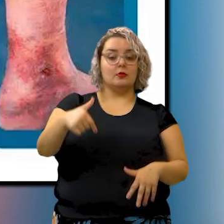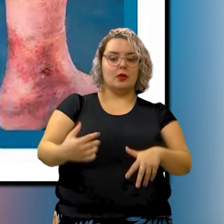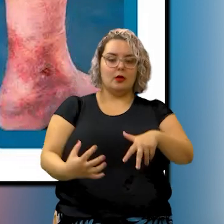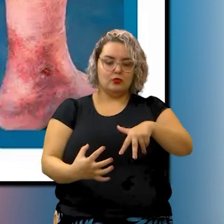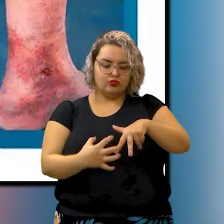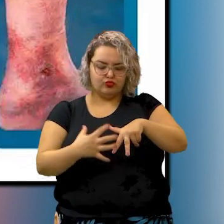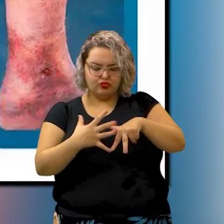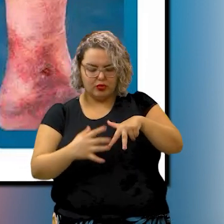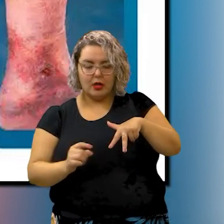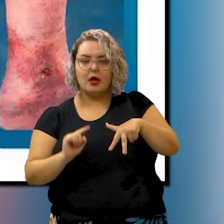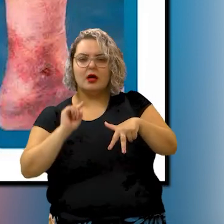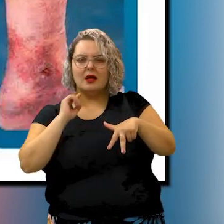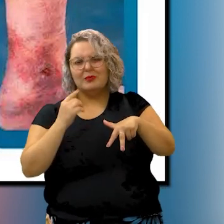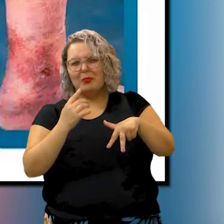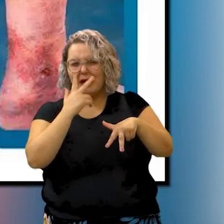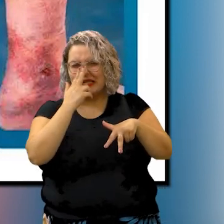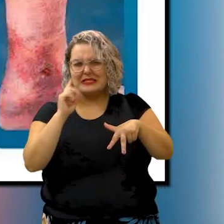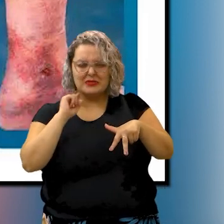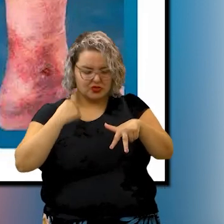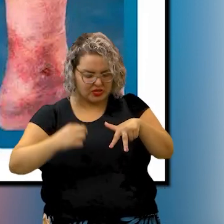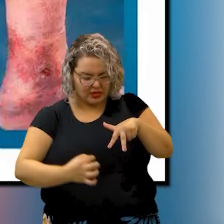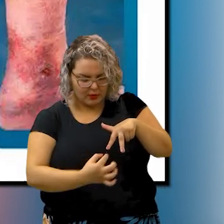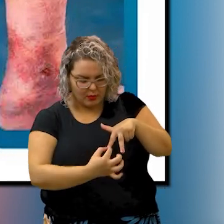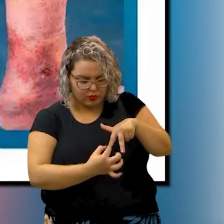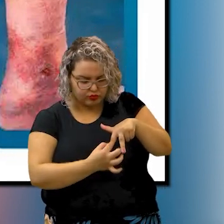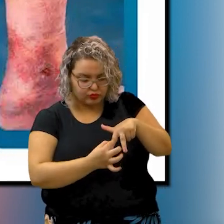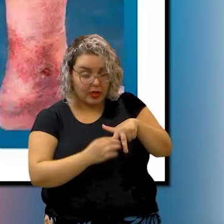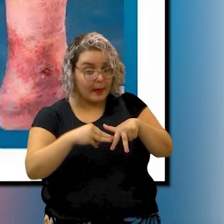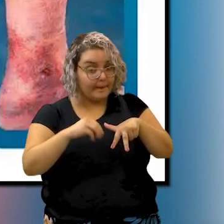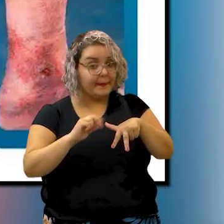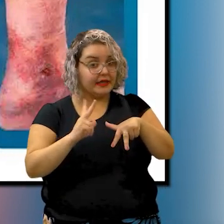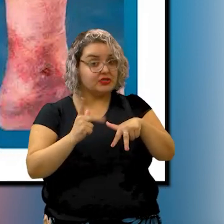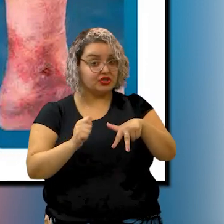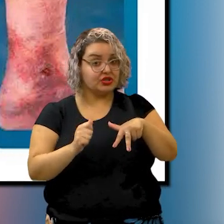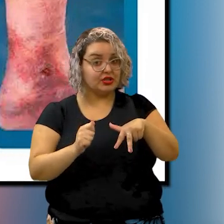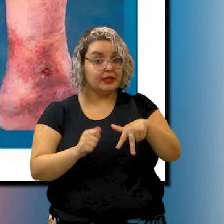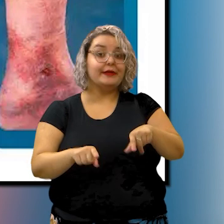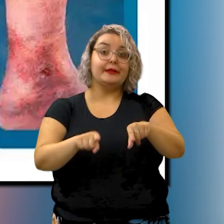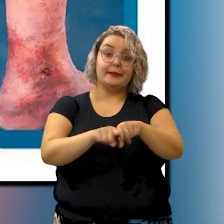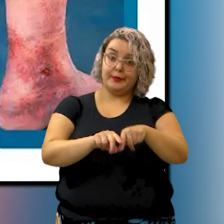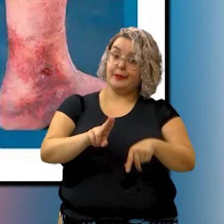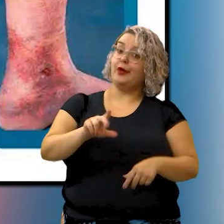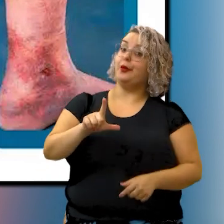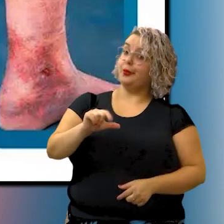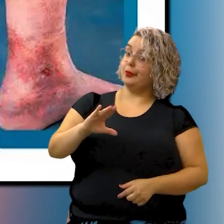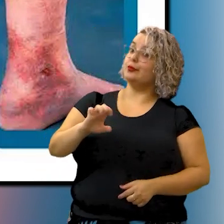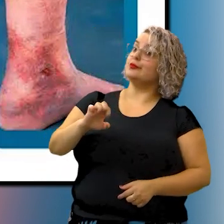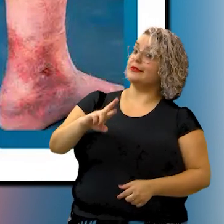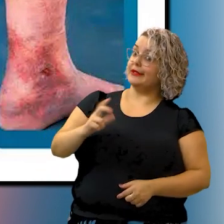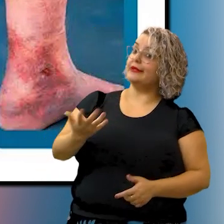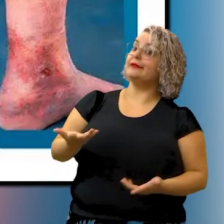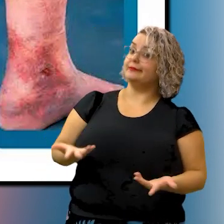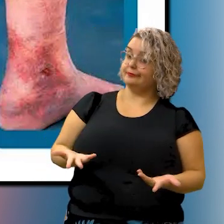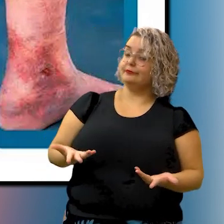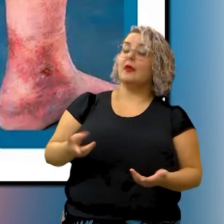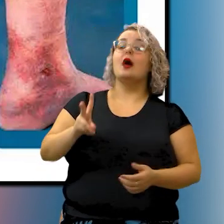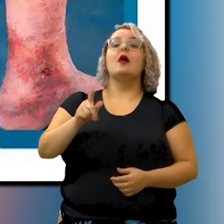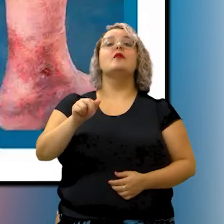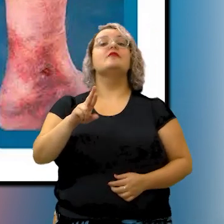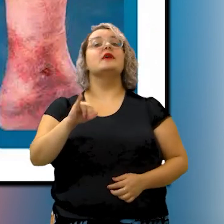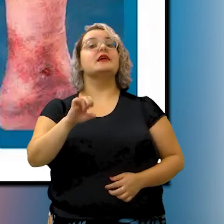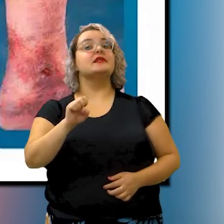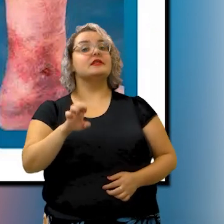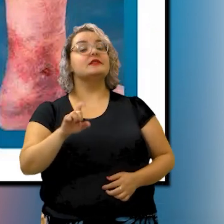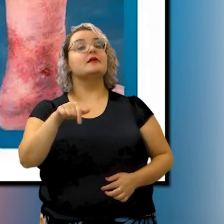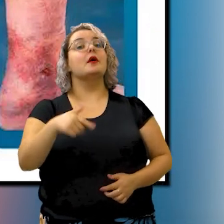manchar a perna, aquelas manchas castanhas perto do tornozelo, e pode até abrir uma úlcera venosa. Então, na verdade, as varizes, elas